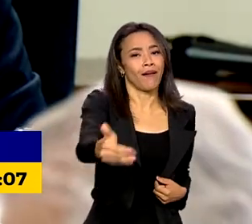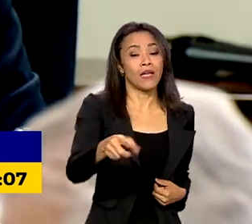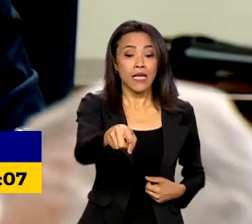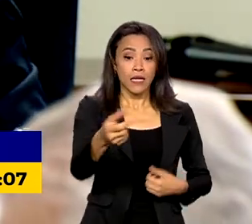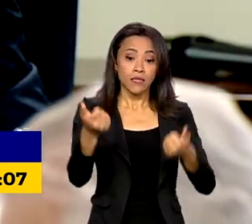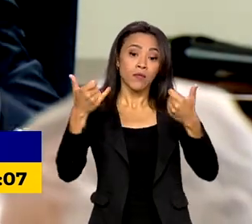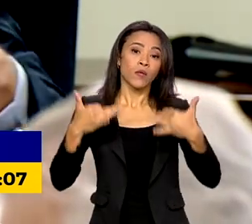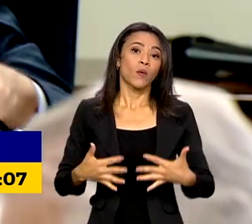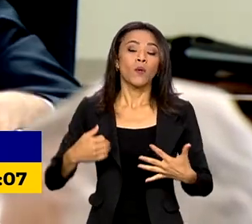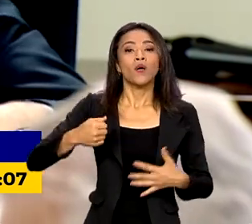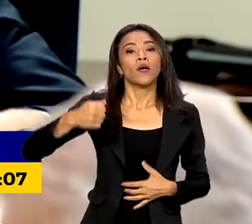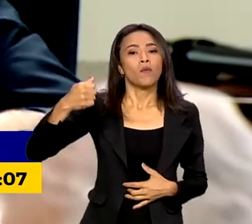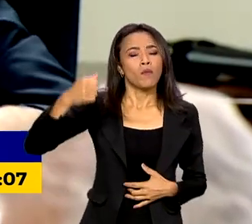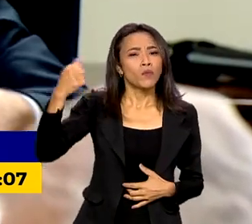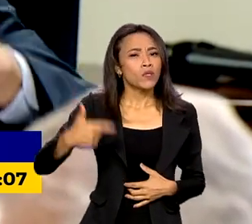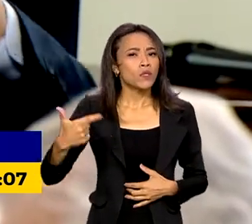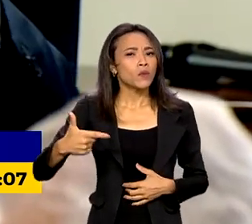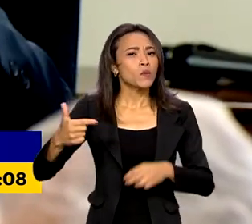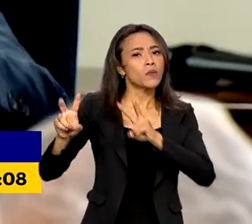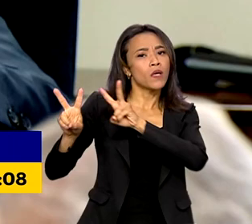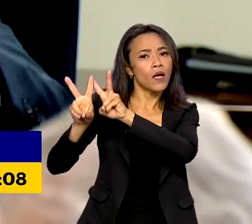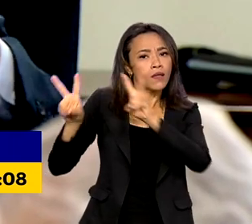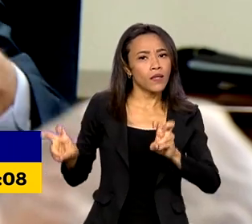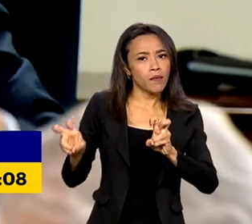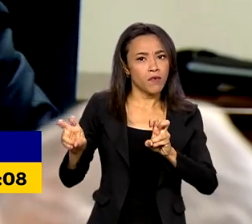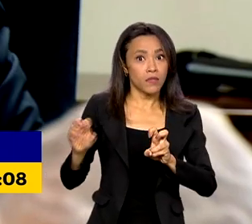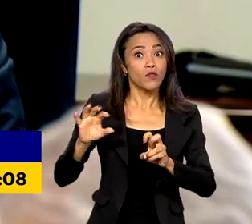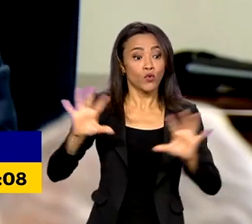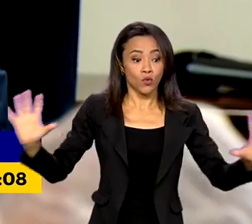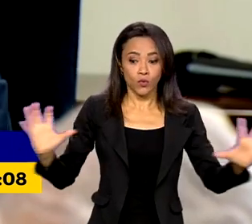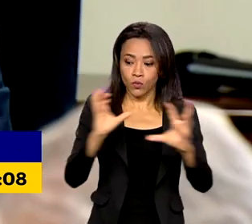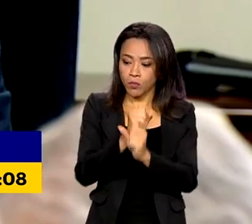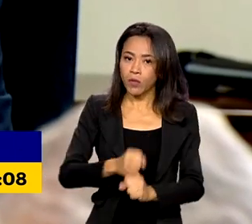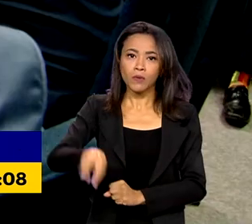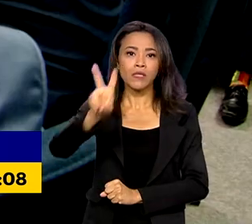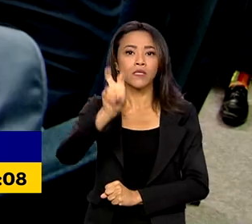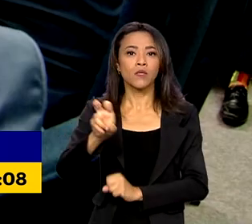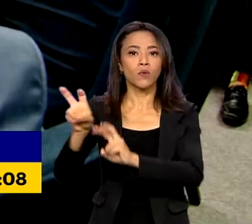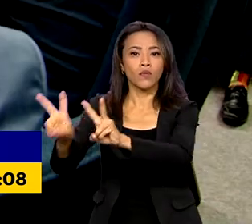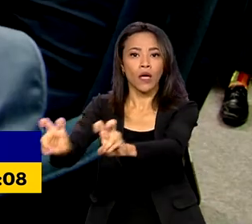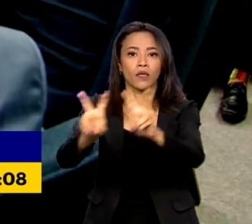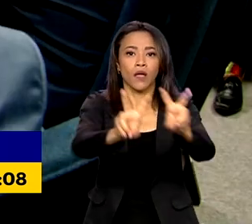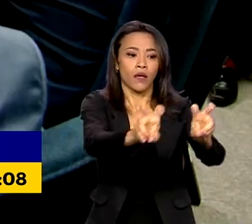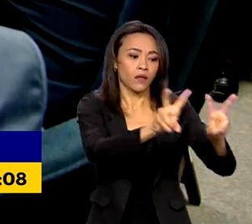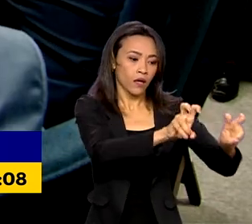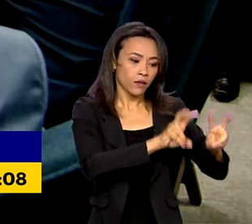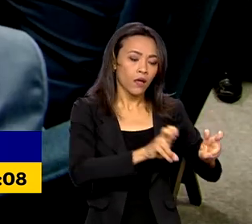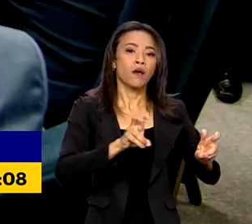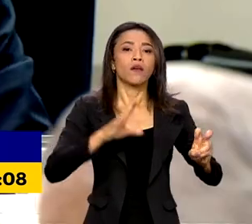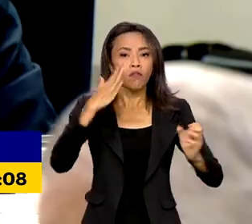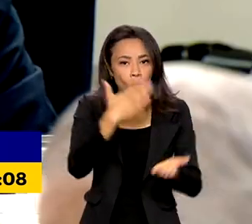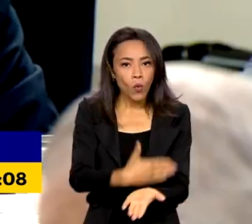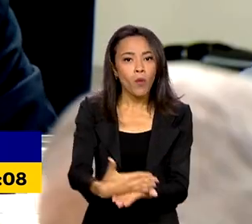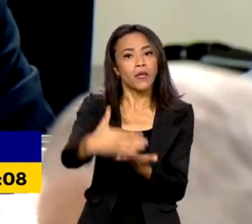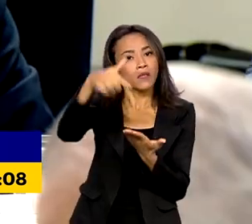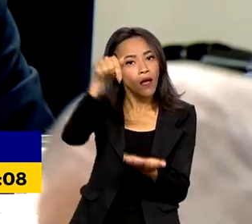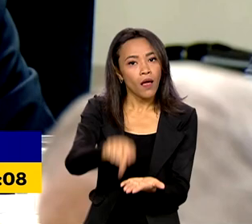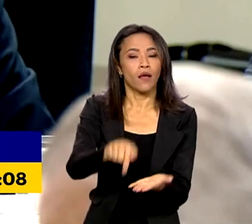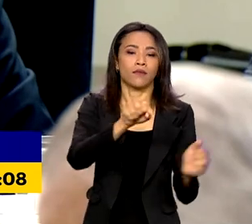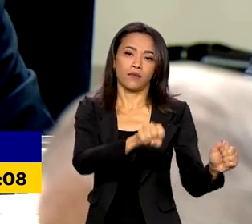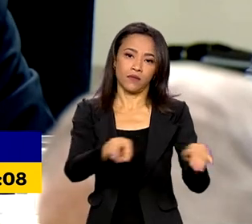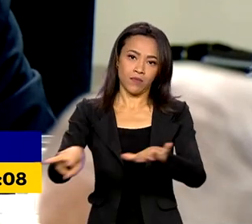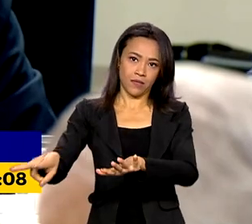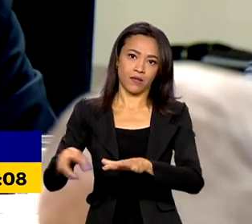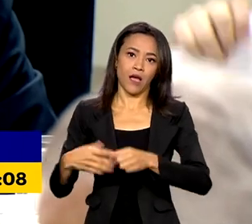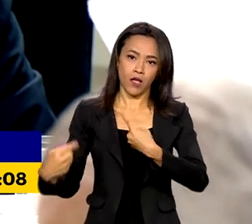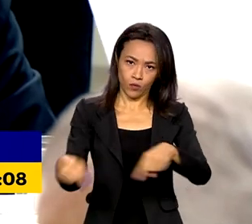nova Câmara temática. No total, serão 5 e todas vão ser instaladas nesta semana. O presidente Lula ficou